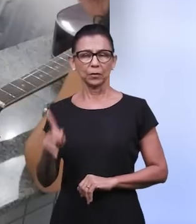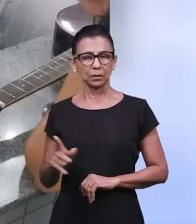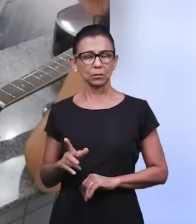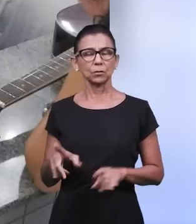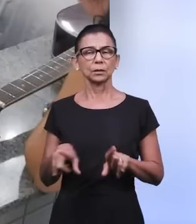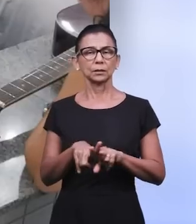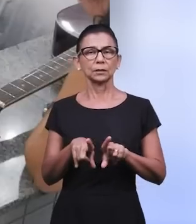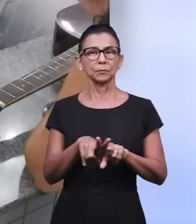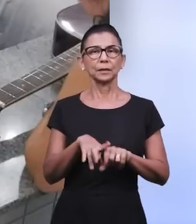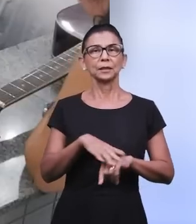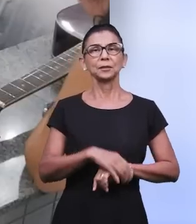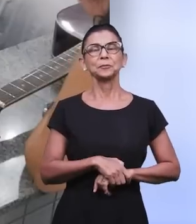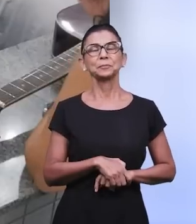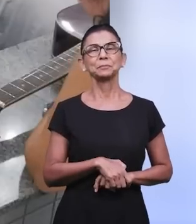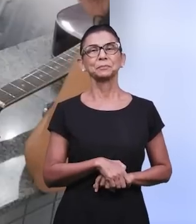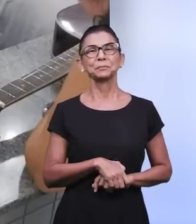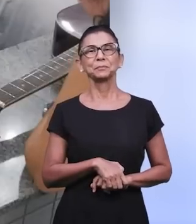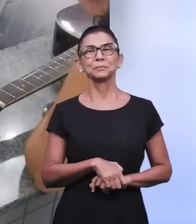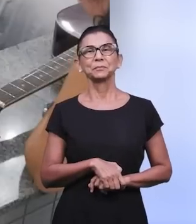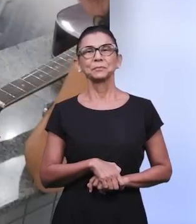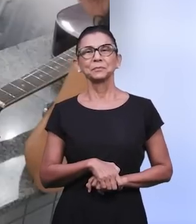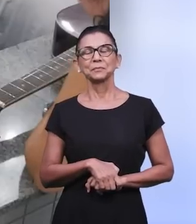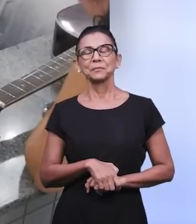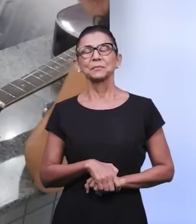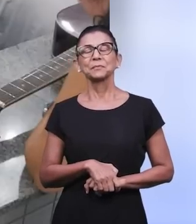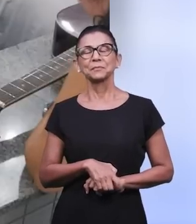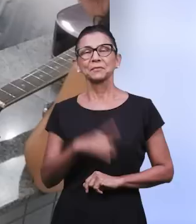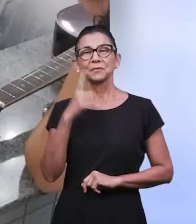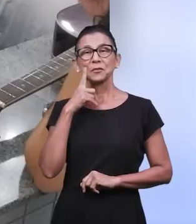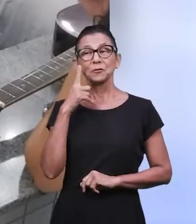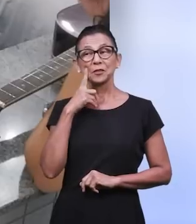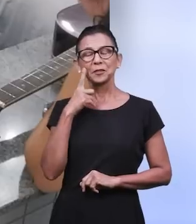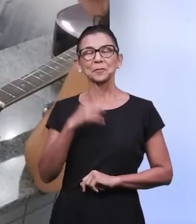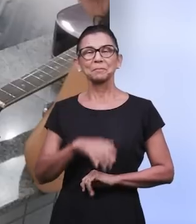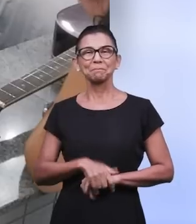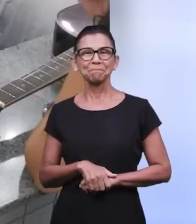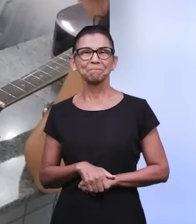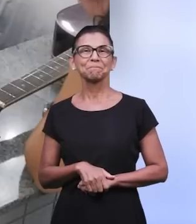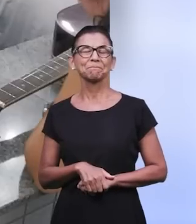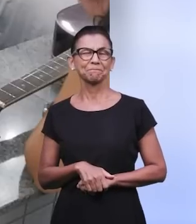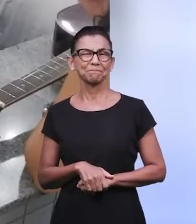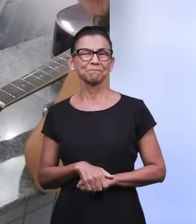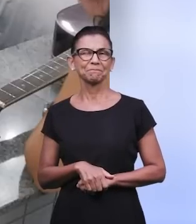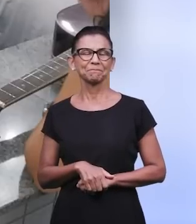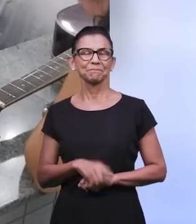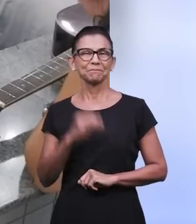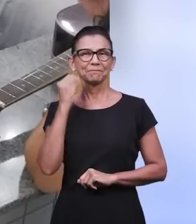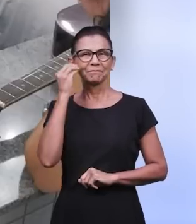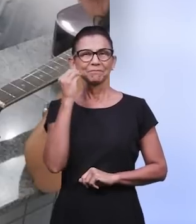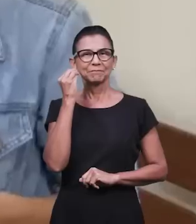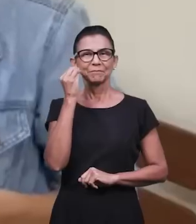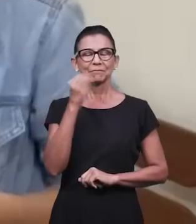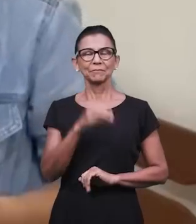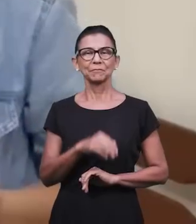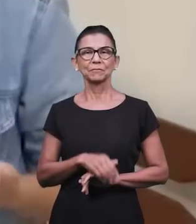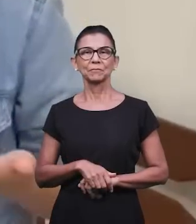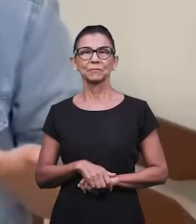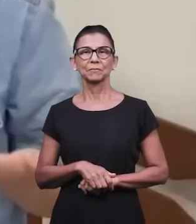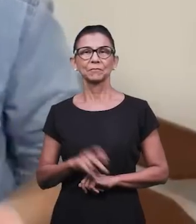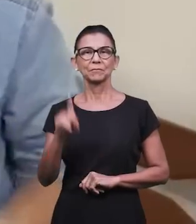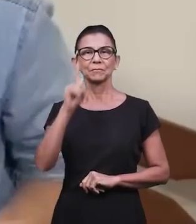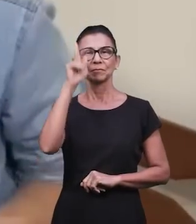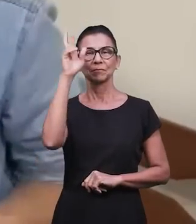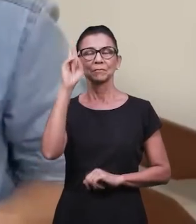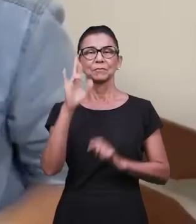outros funcionários também ouviram a voz do Senhor durante esse trabalho maravilhoso. Confira o relato dessa experiência.